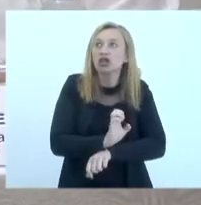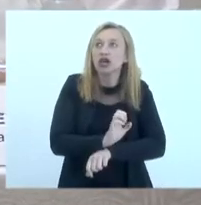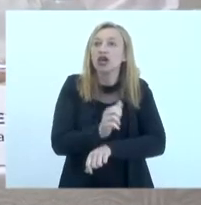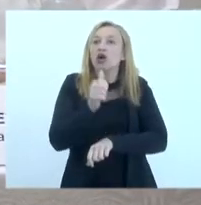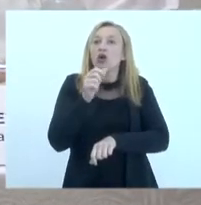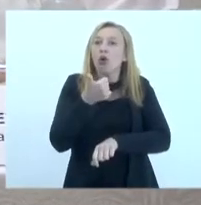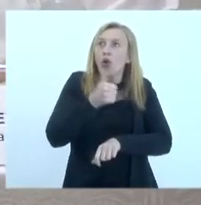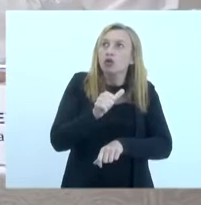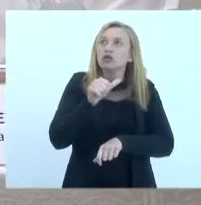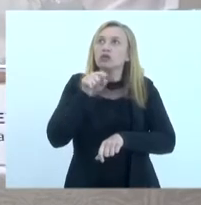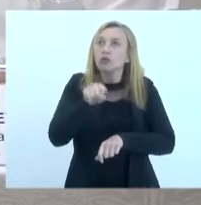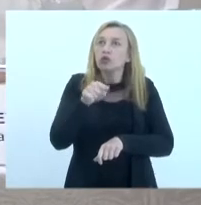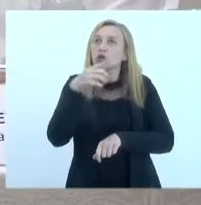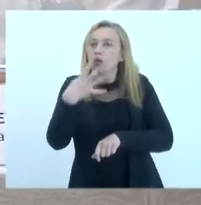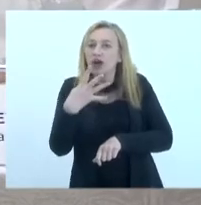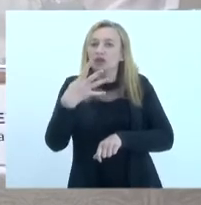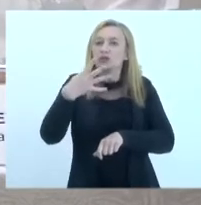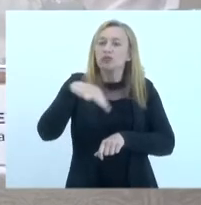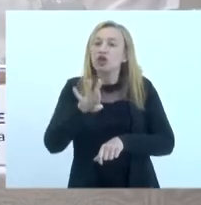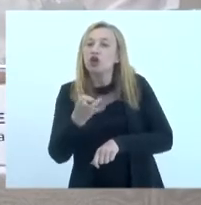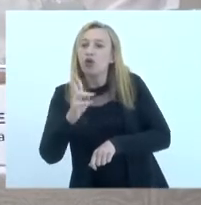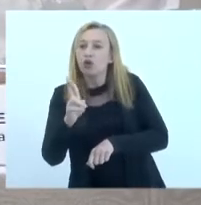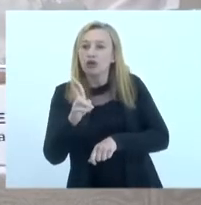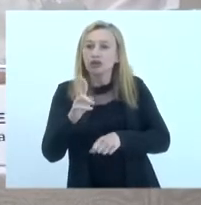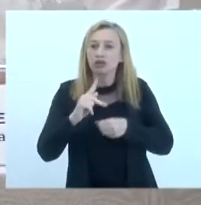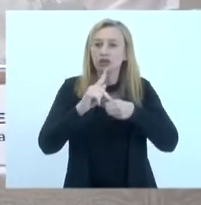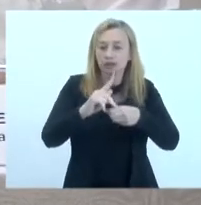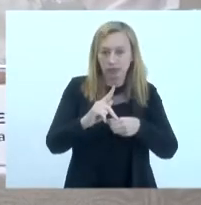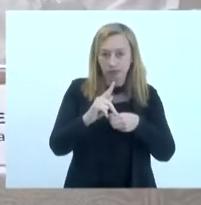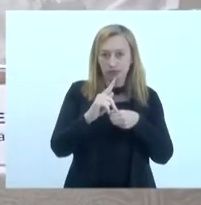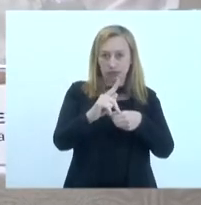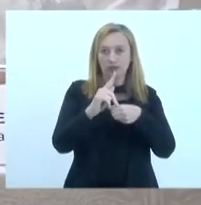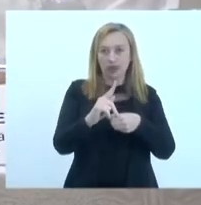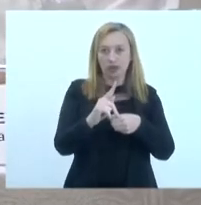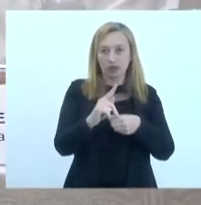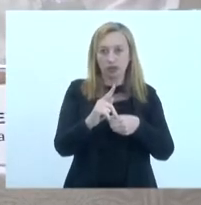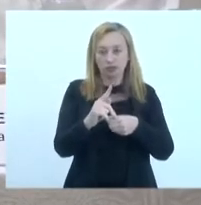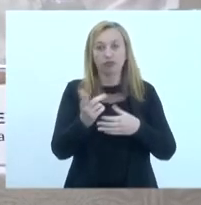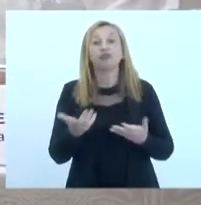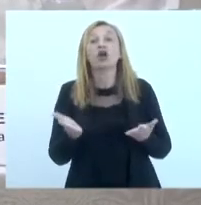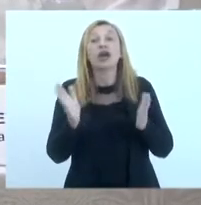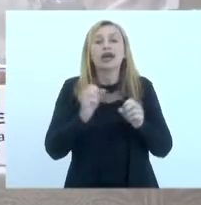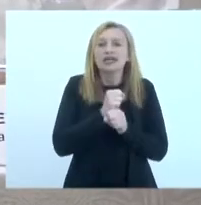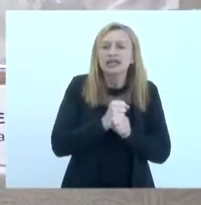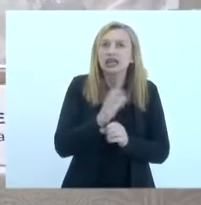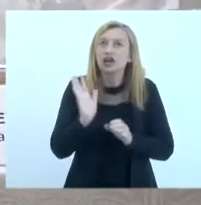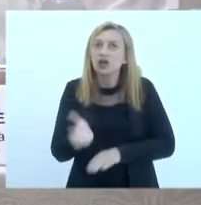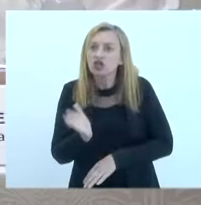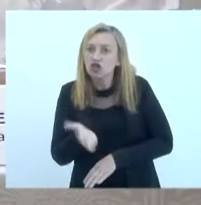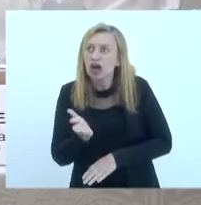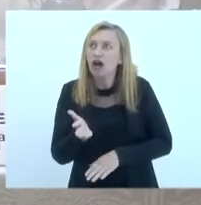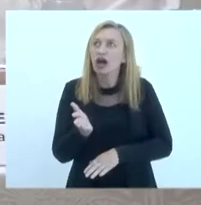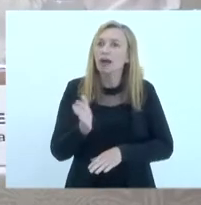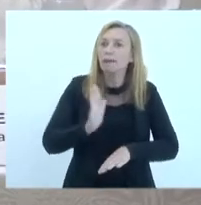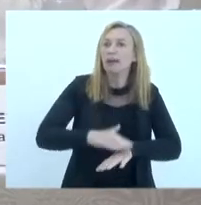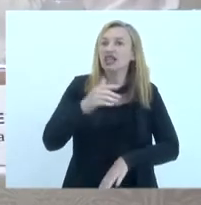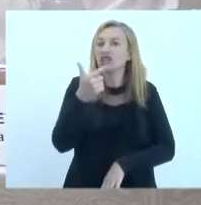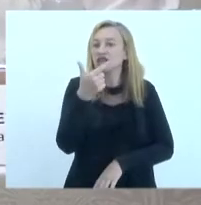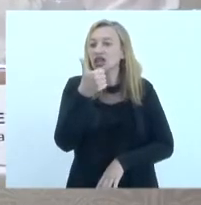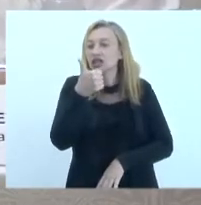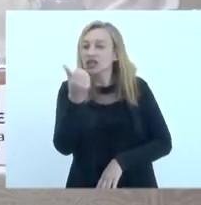11,4 bilhões em royalties e participação especial. Esse ano nós já arrecadamos mais de 16